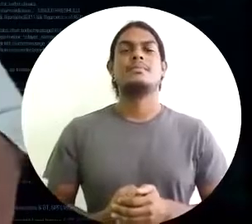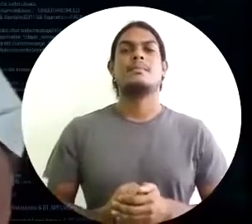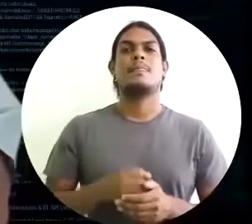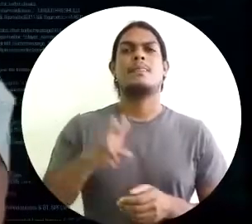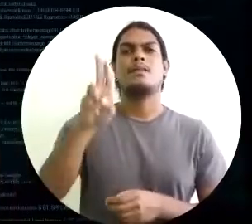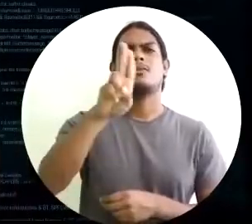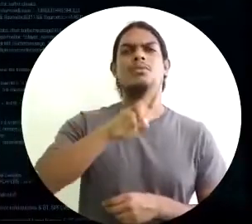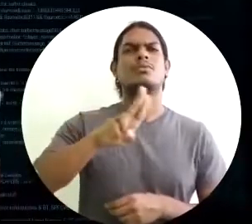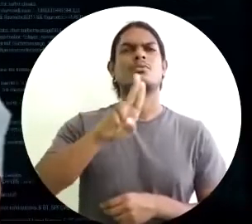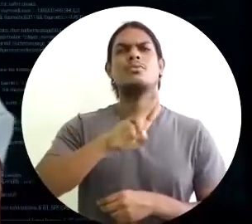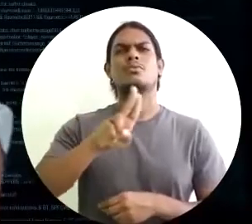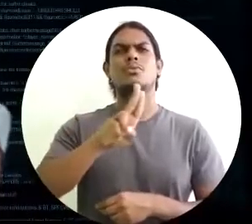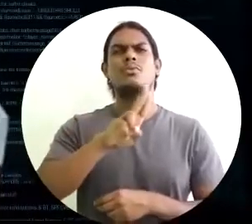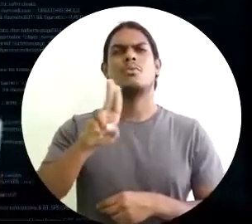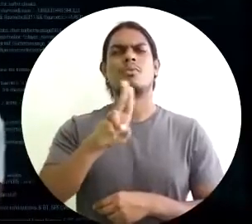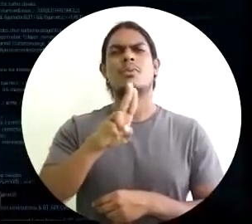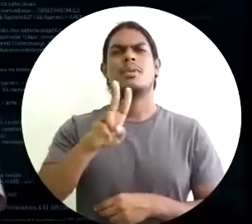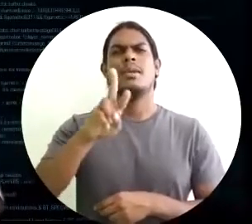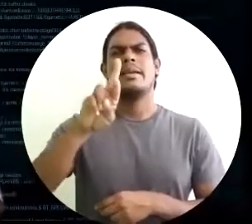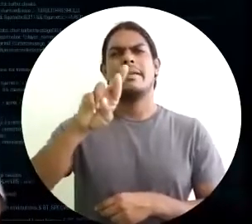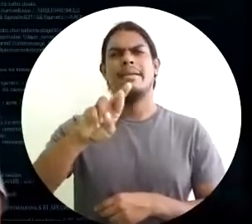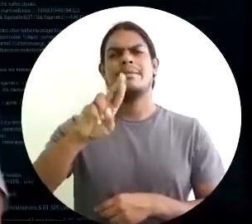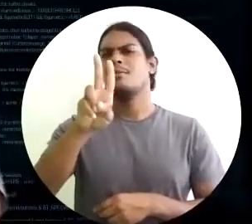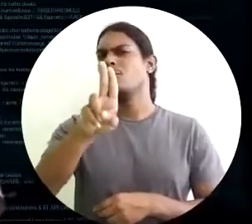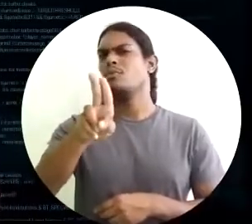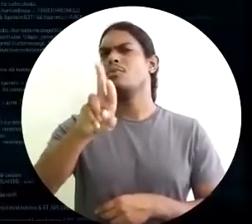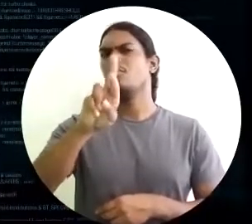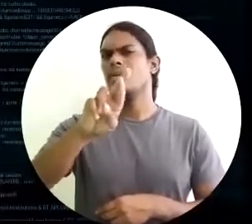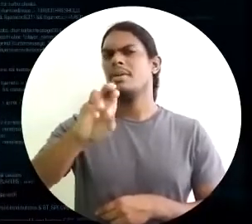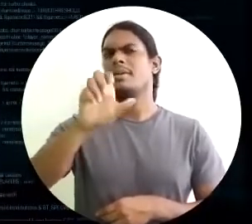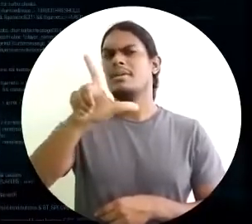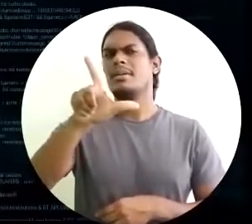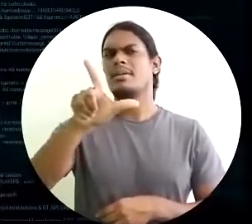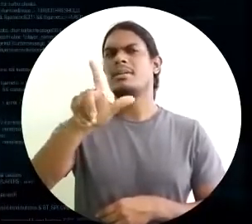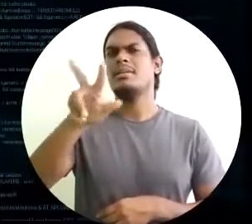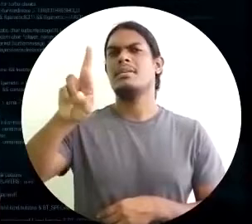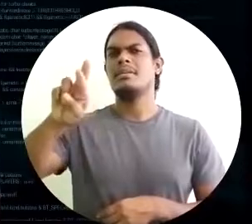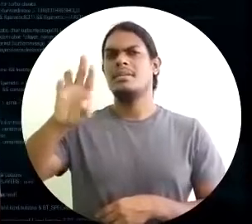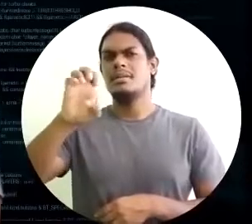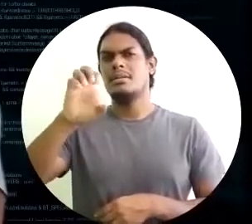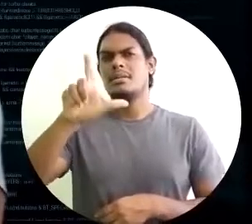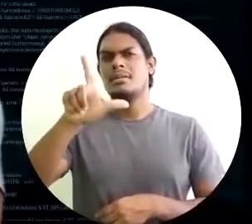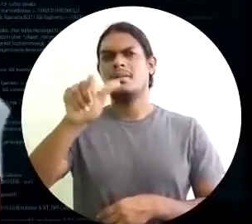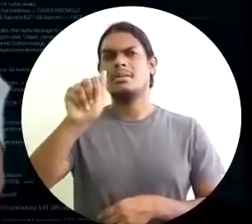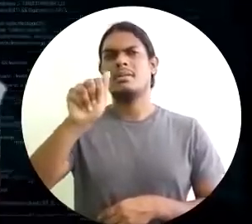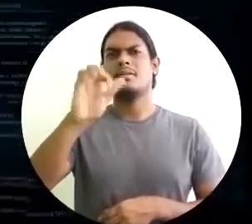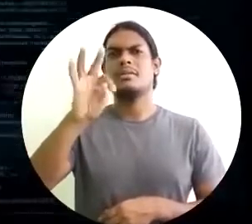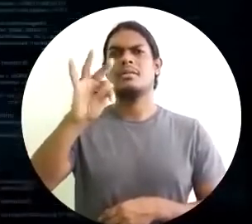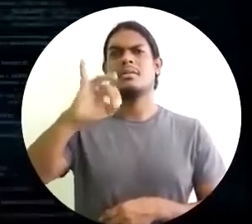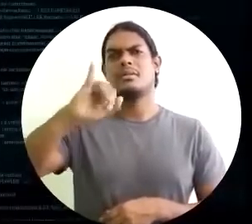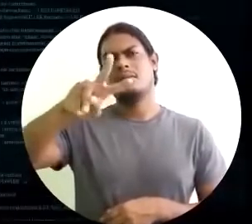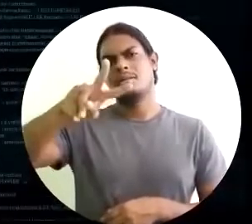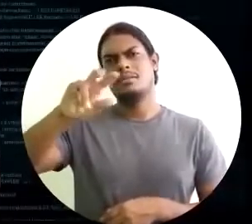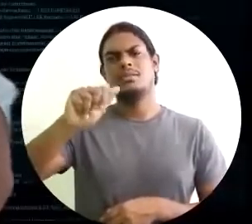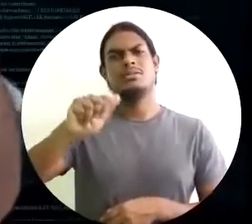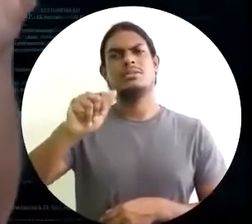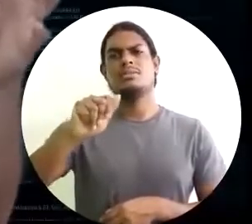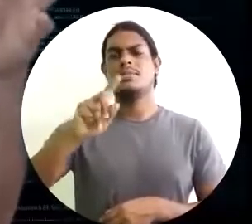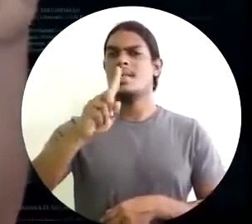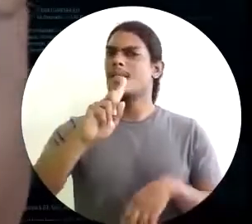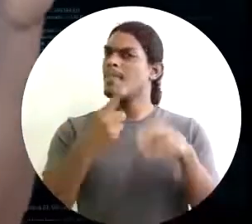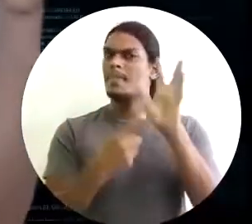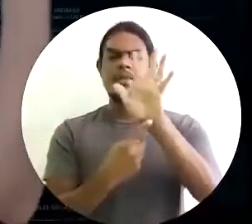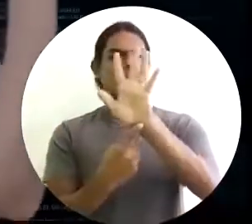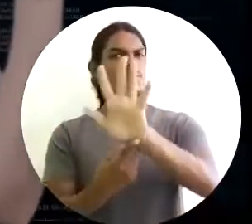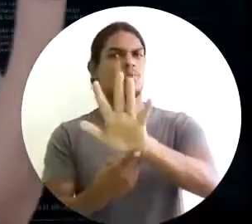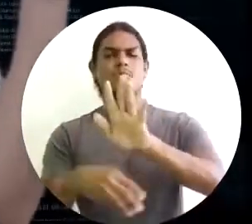URL absoluta, então foi criada a URL relativa. A URL relativa, ela não diz